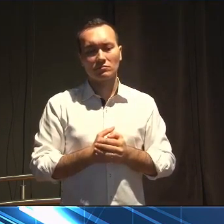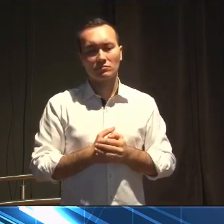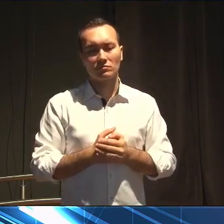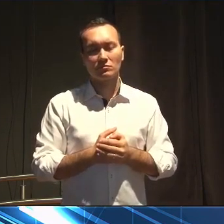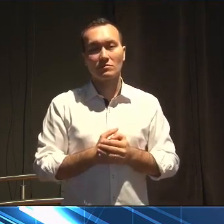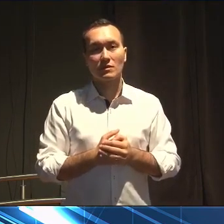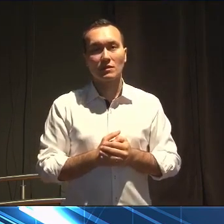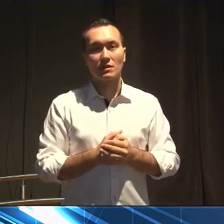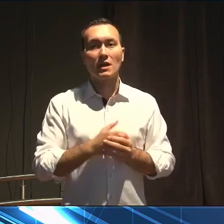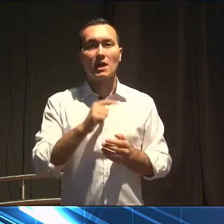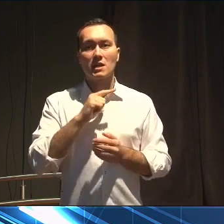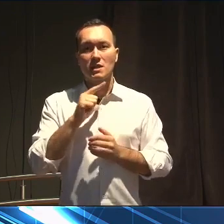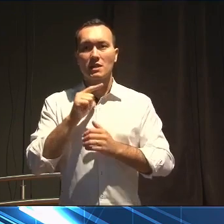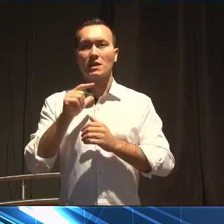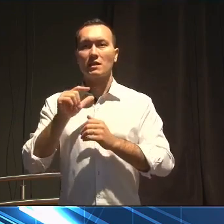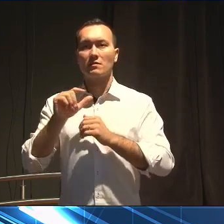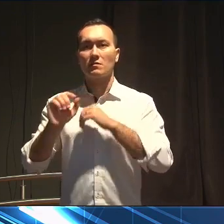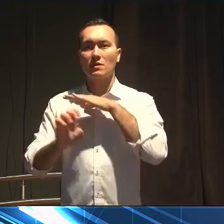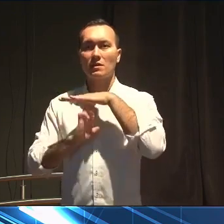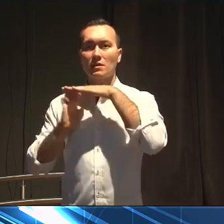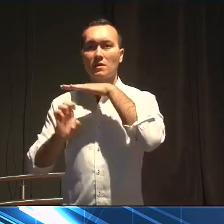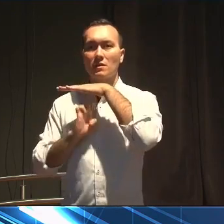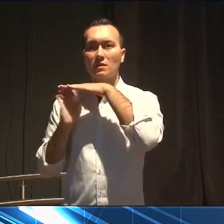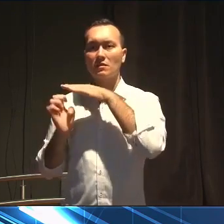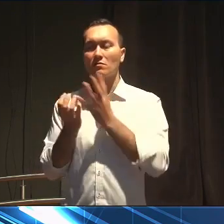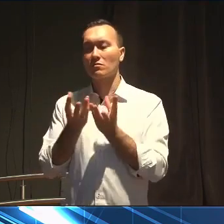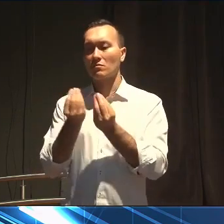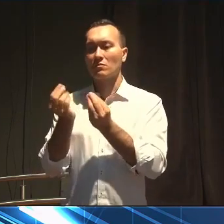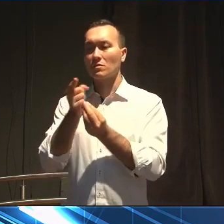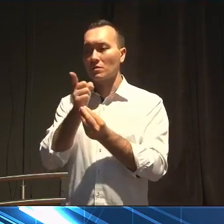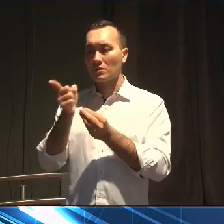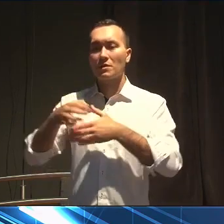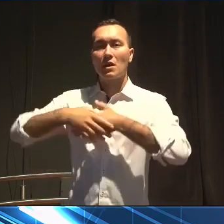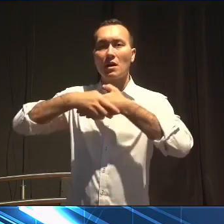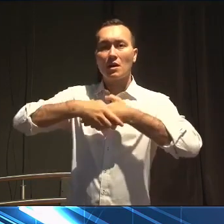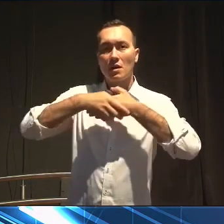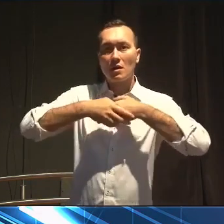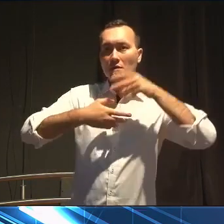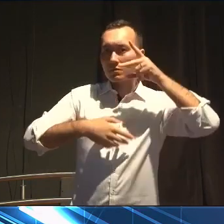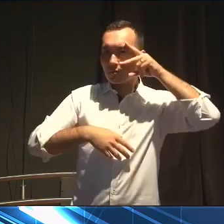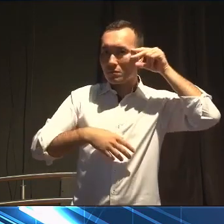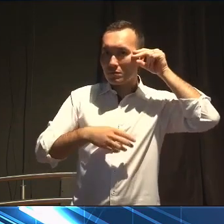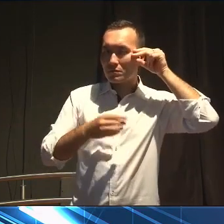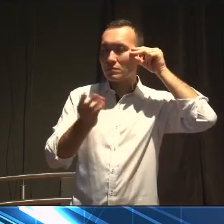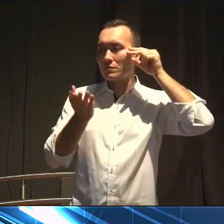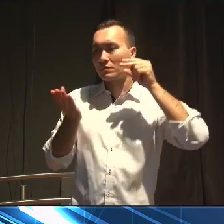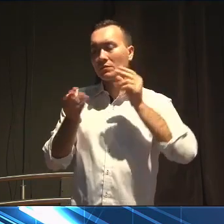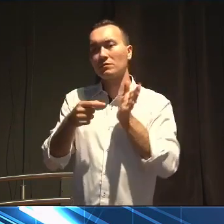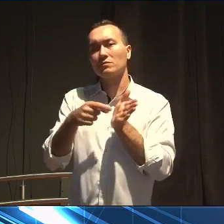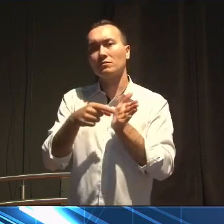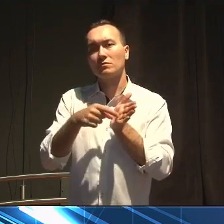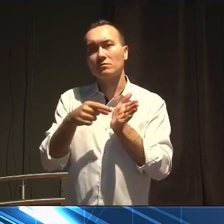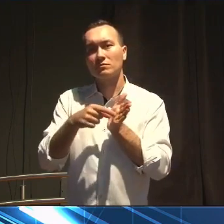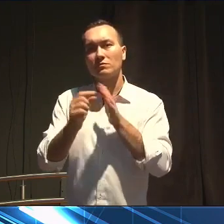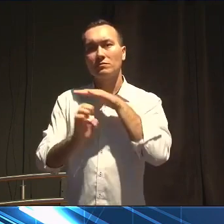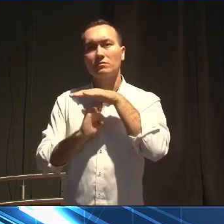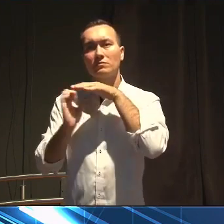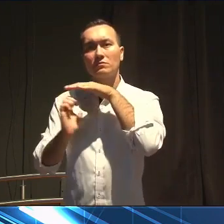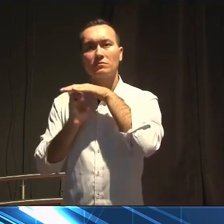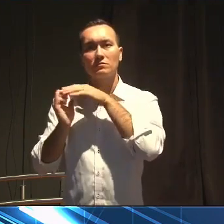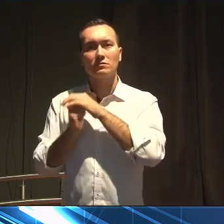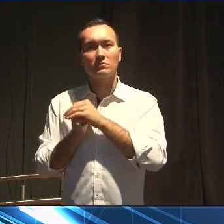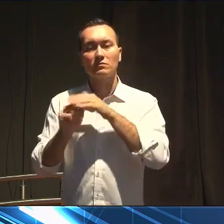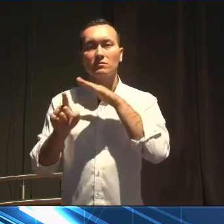Existem diversas empresas hoje que já são parceiras da NVIDIA nessa iniciativa, que são os nossos parceiros de software, e muitas empresas que